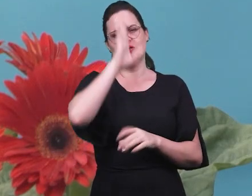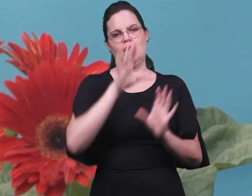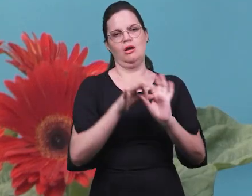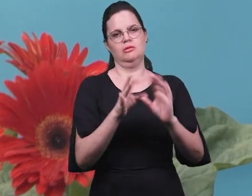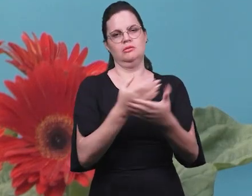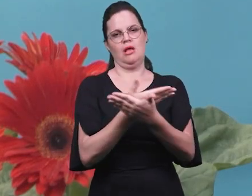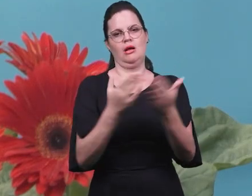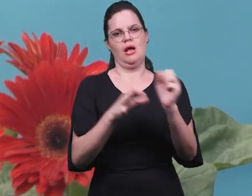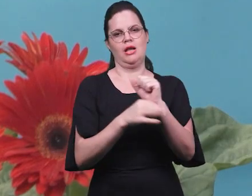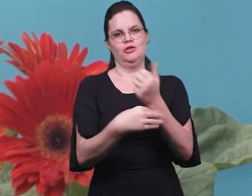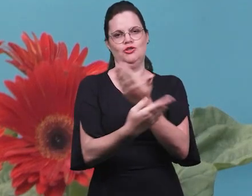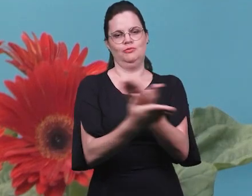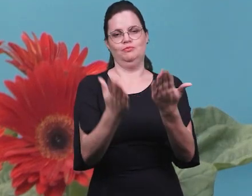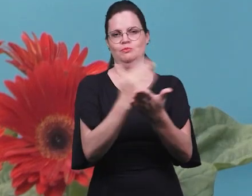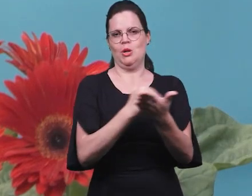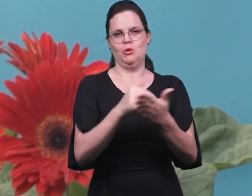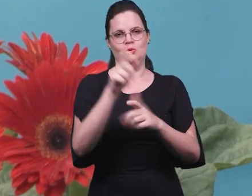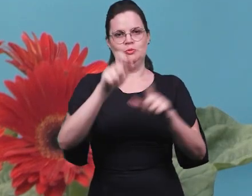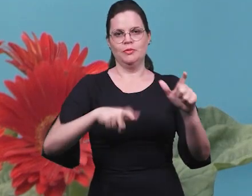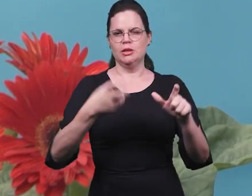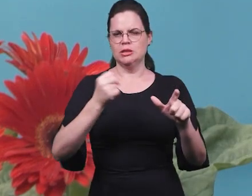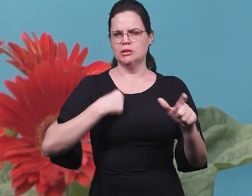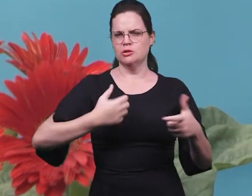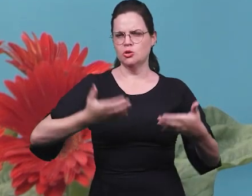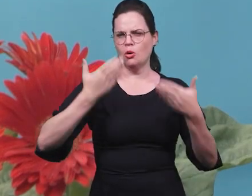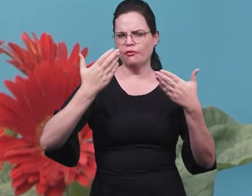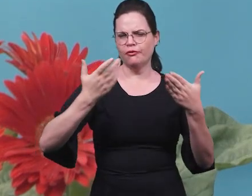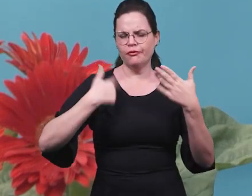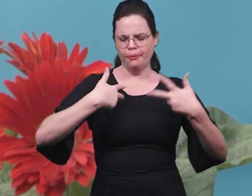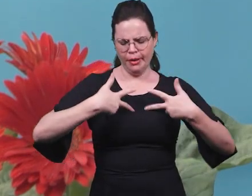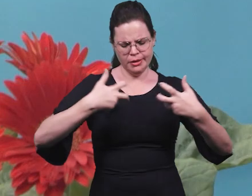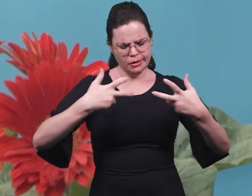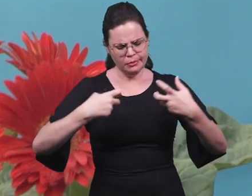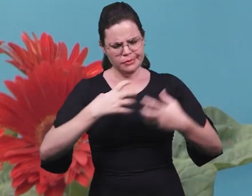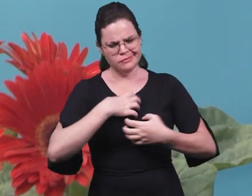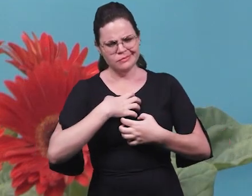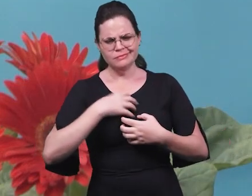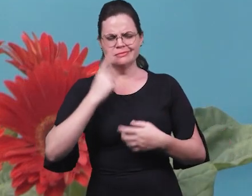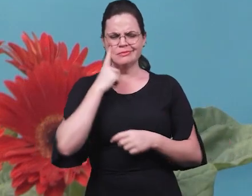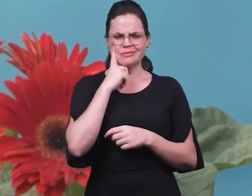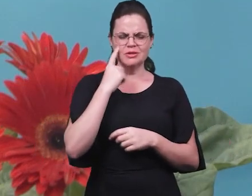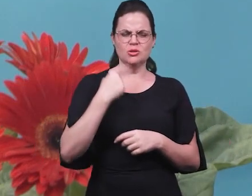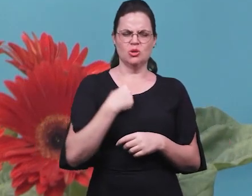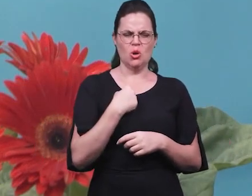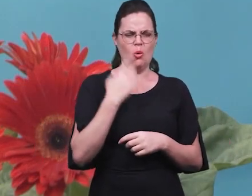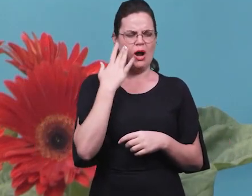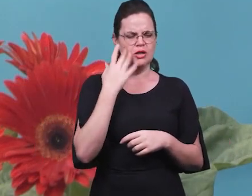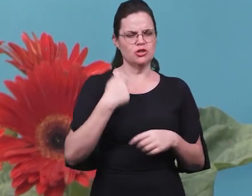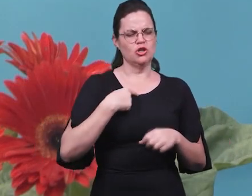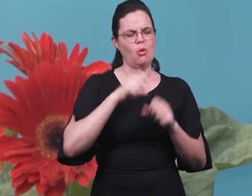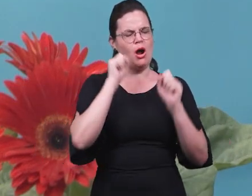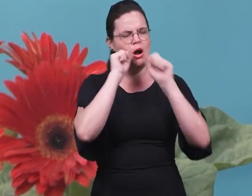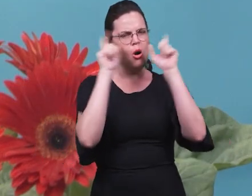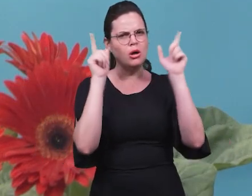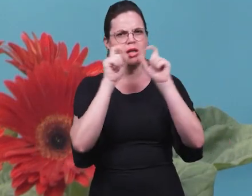para todos. Então, se desconfiou, se percebeu que está com, nossa, eu estou acordando muita noite para